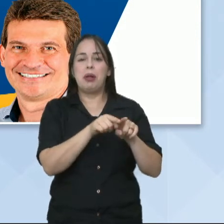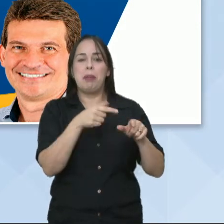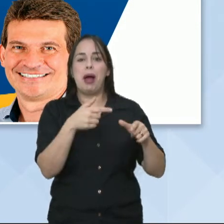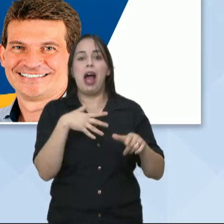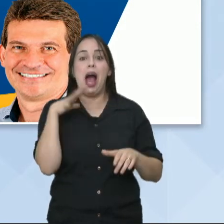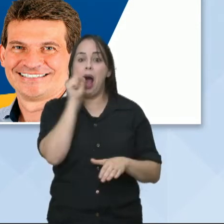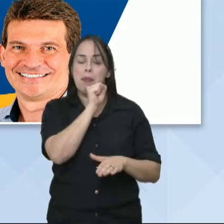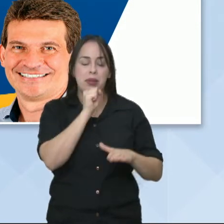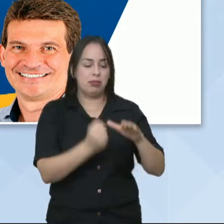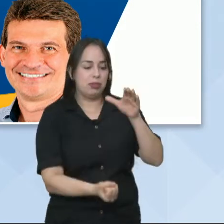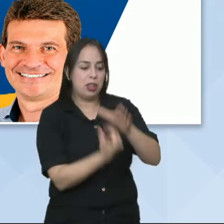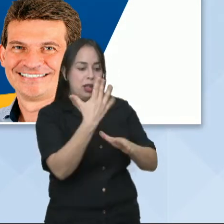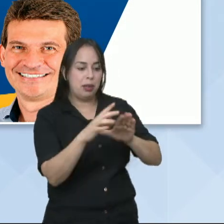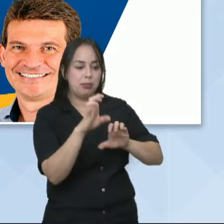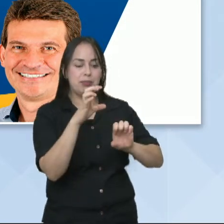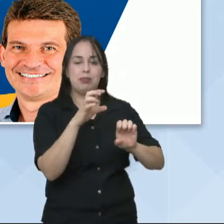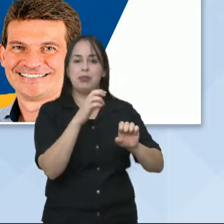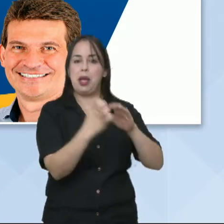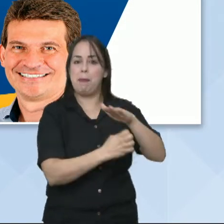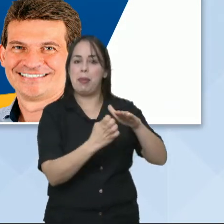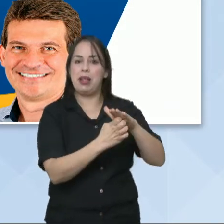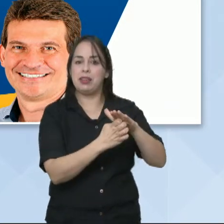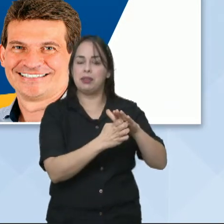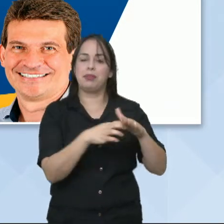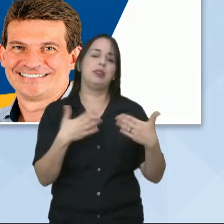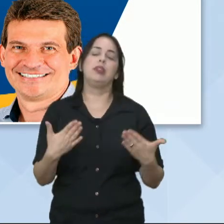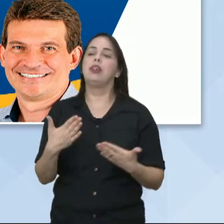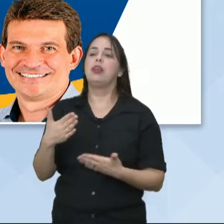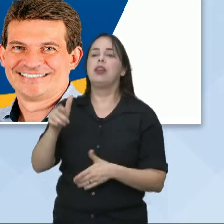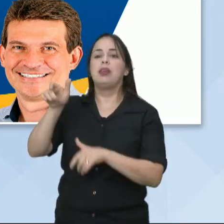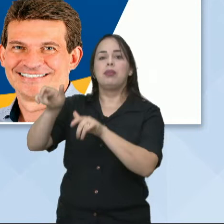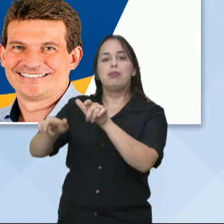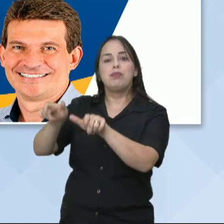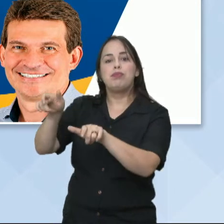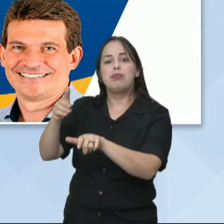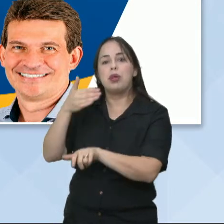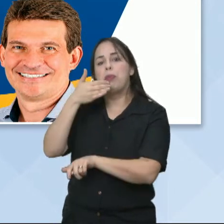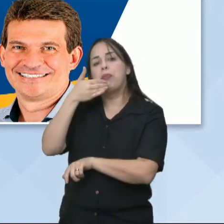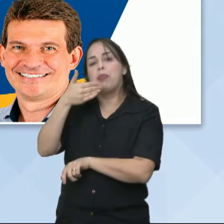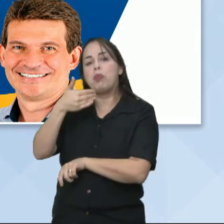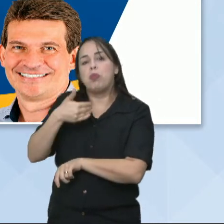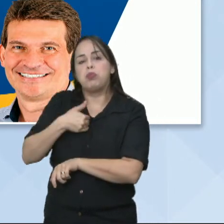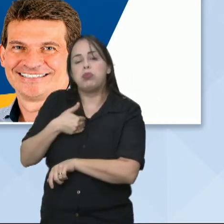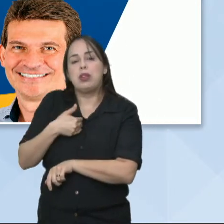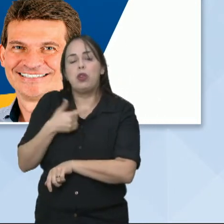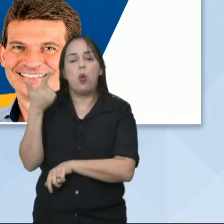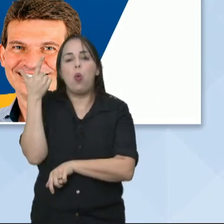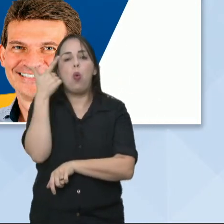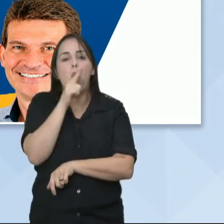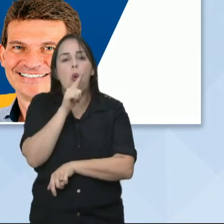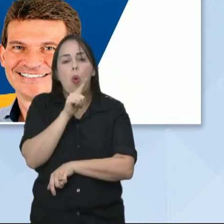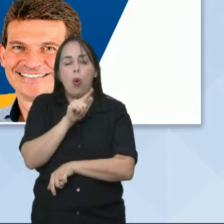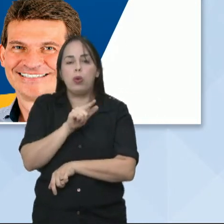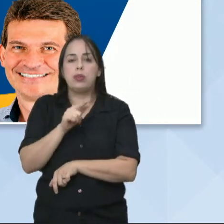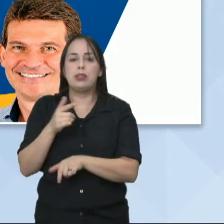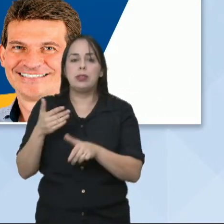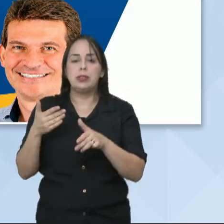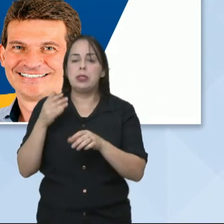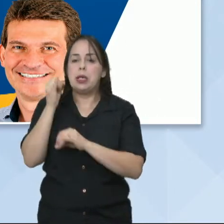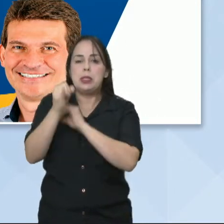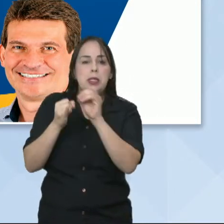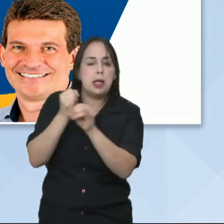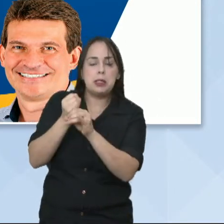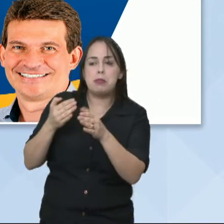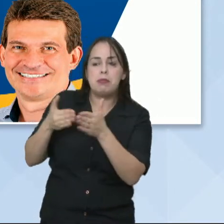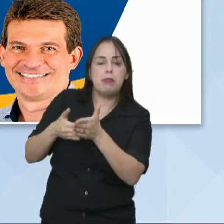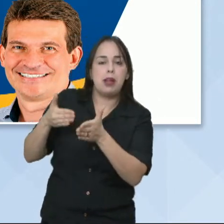empresa é montada. E eu tive uma demanda de um munícipe que não conseguia, né, por conta da dificuldade do acesso à internet, ele